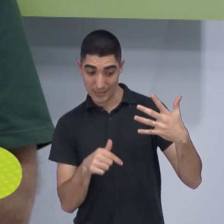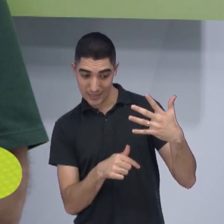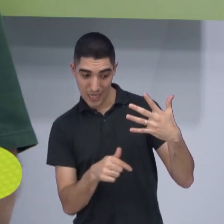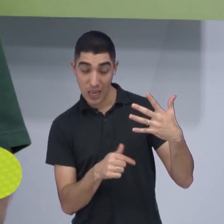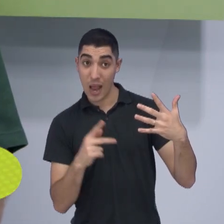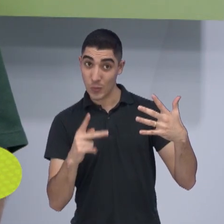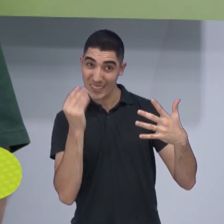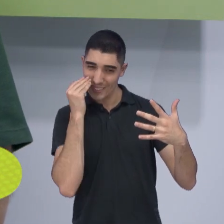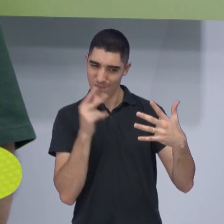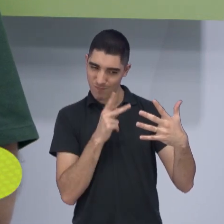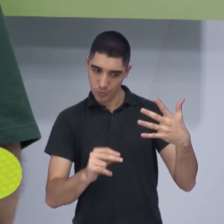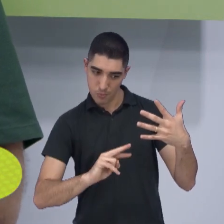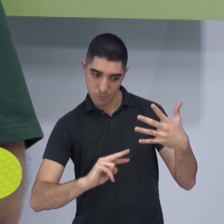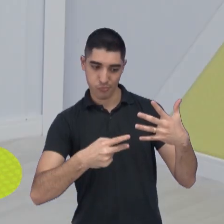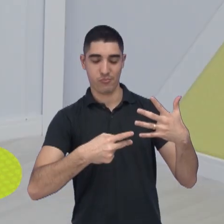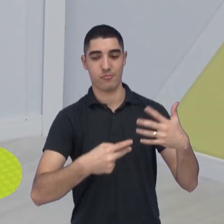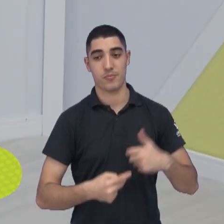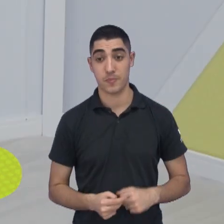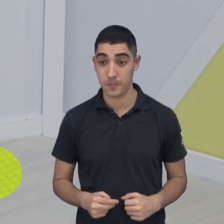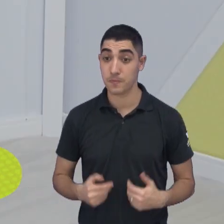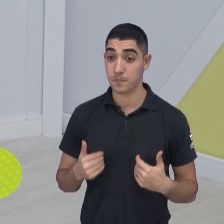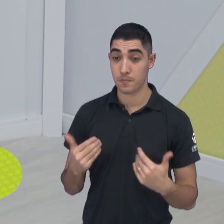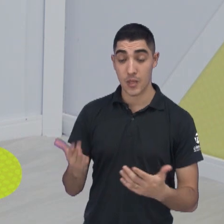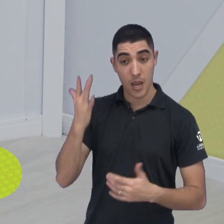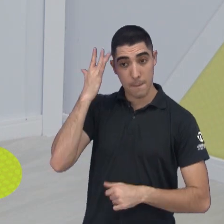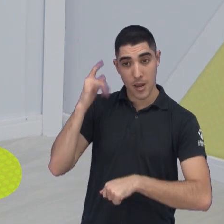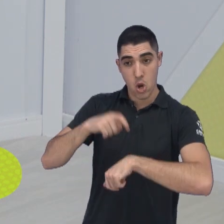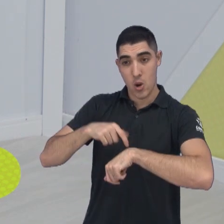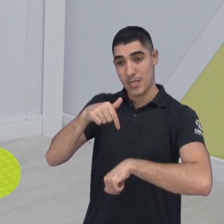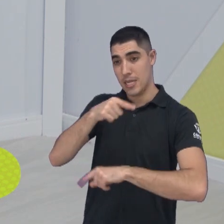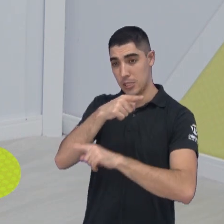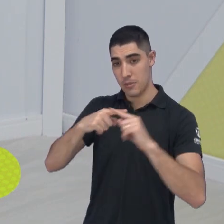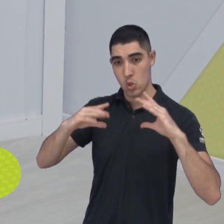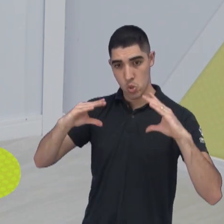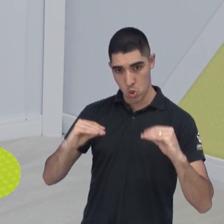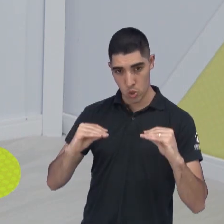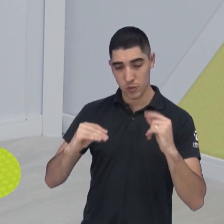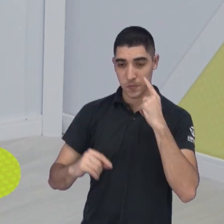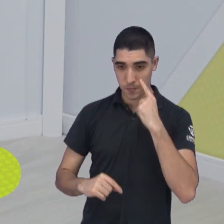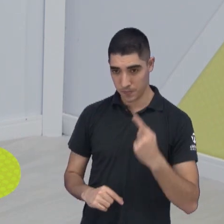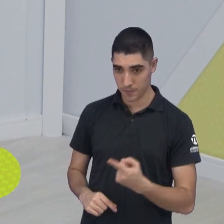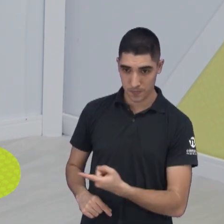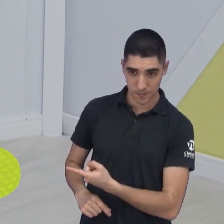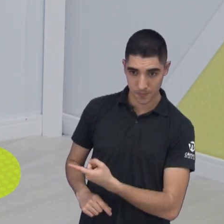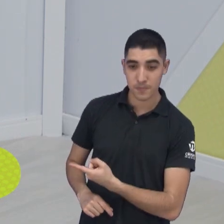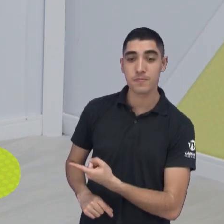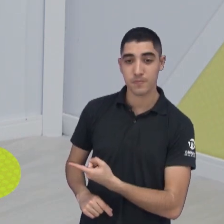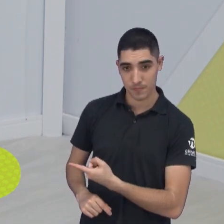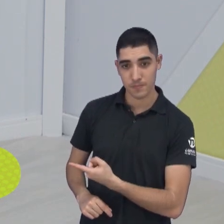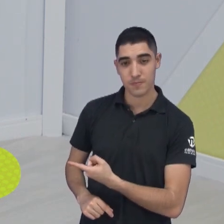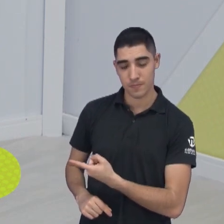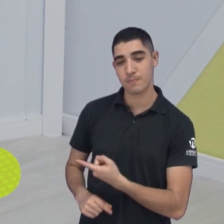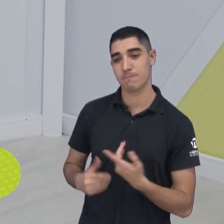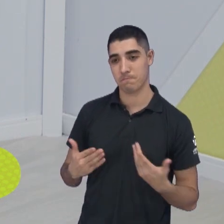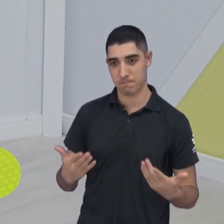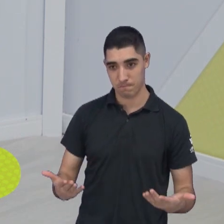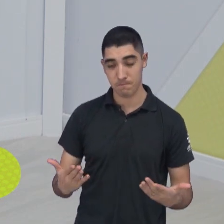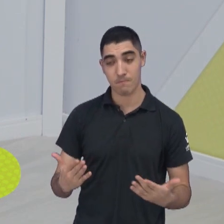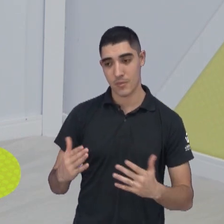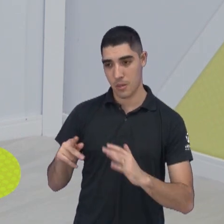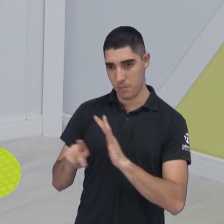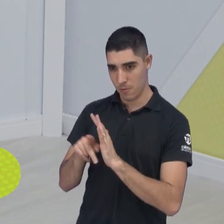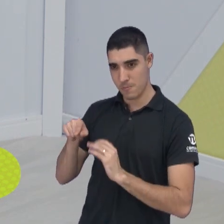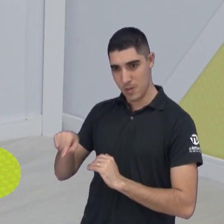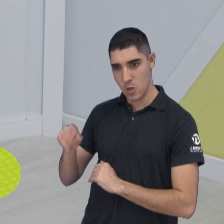brigar por essa 5ª vaga com o Corinthians. Portanto, amanhã, 7h30 da noite, ginásio Geodesico, 7ª rodada, Osasco e São